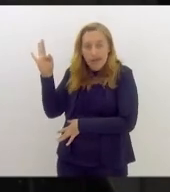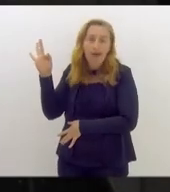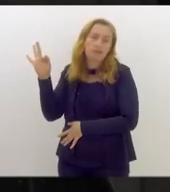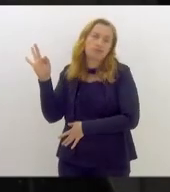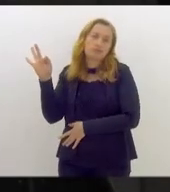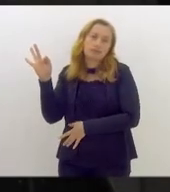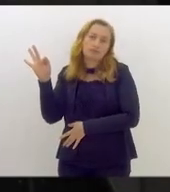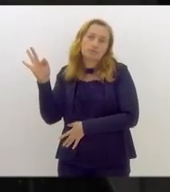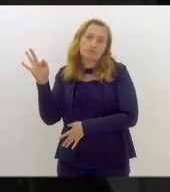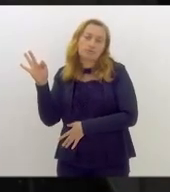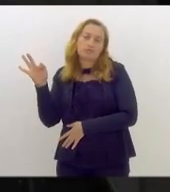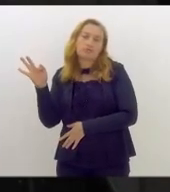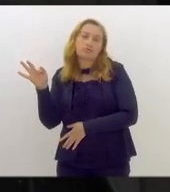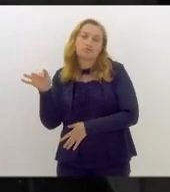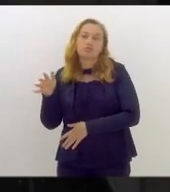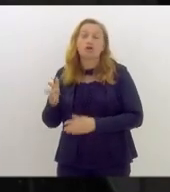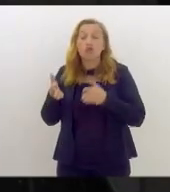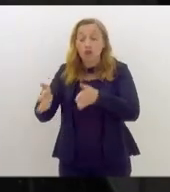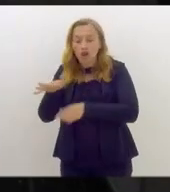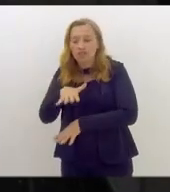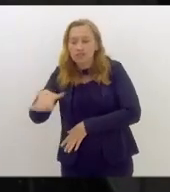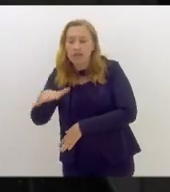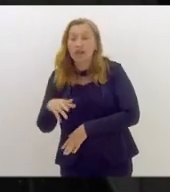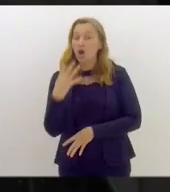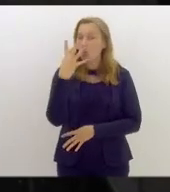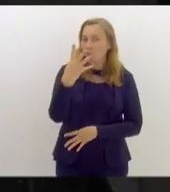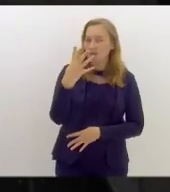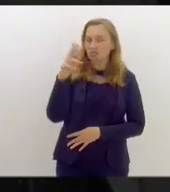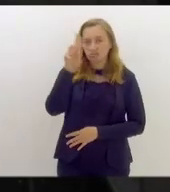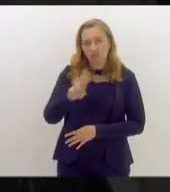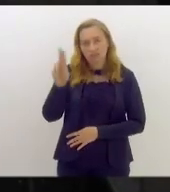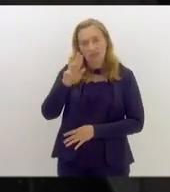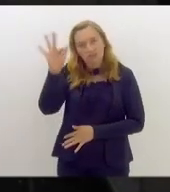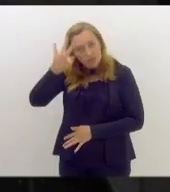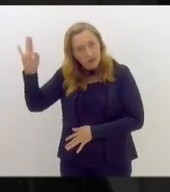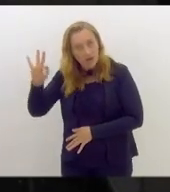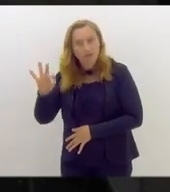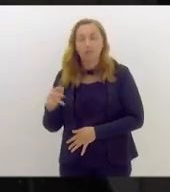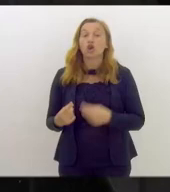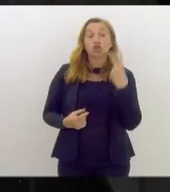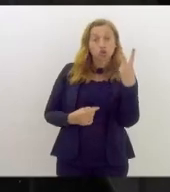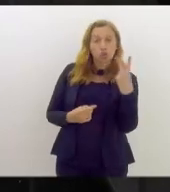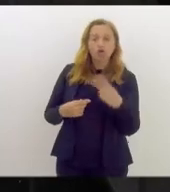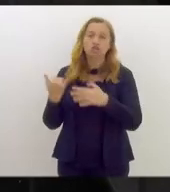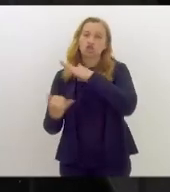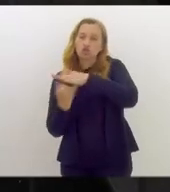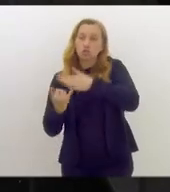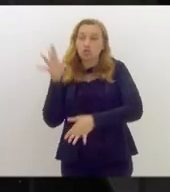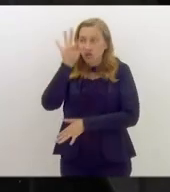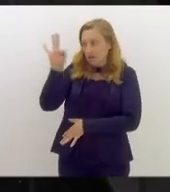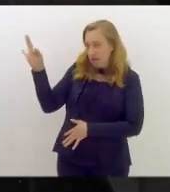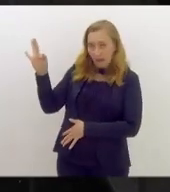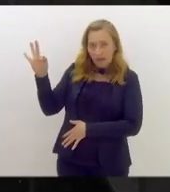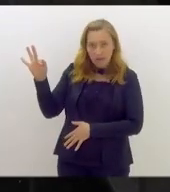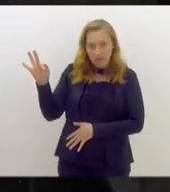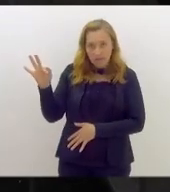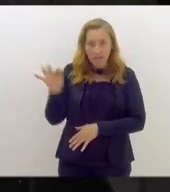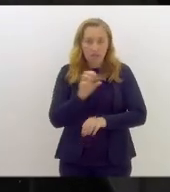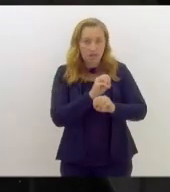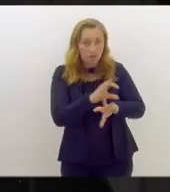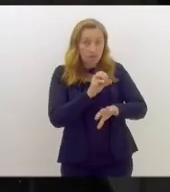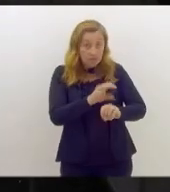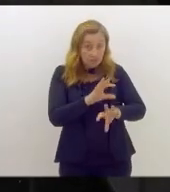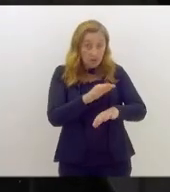deste setor quatro universidades federais dois institutos federais da Rede de Educação Profissional